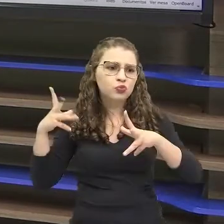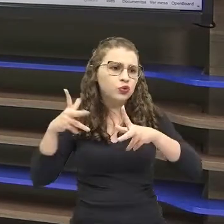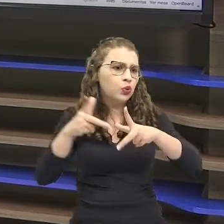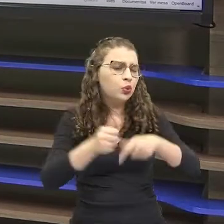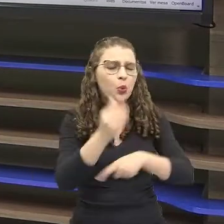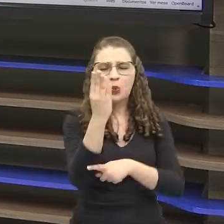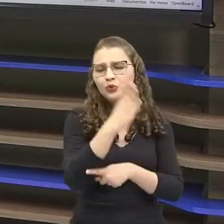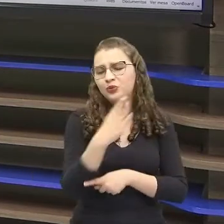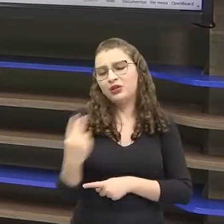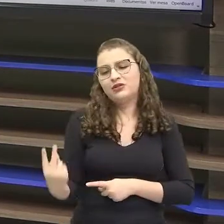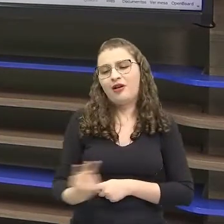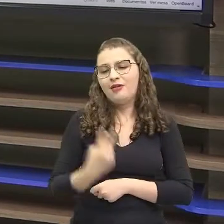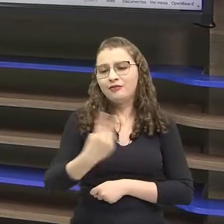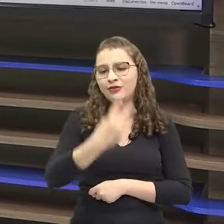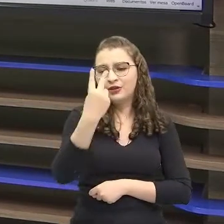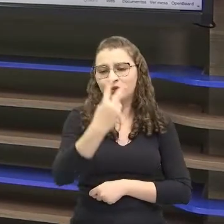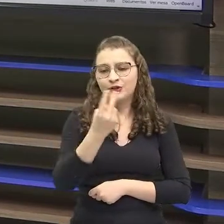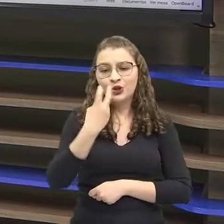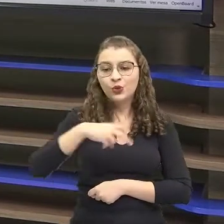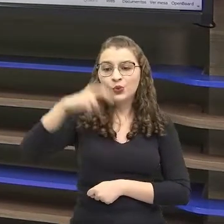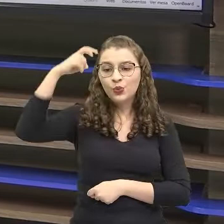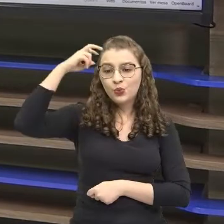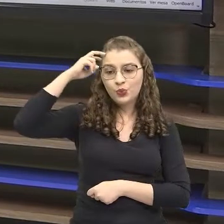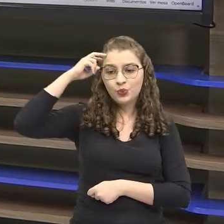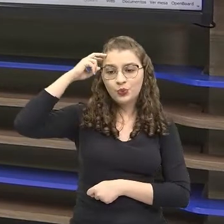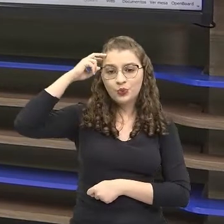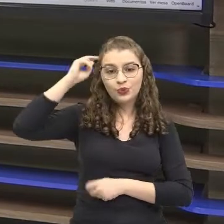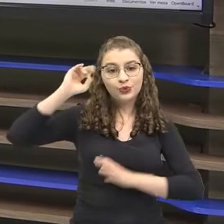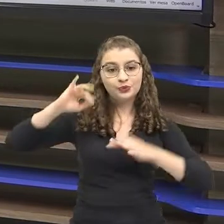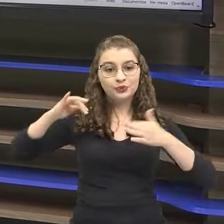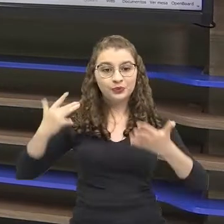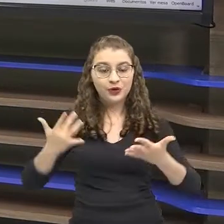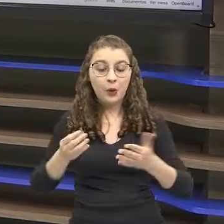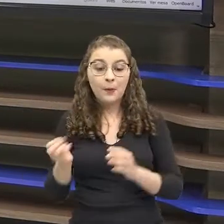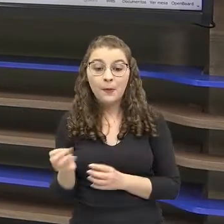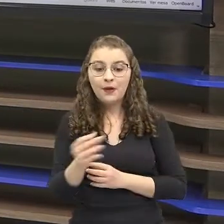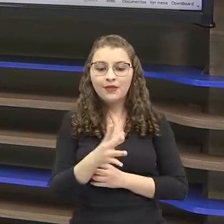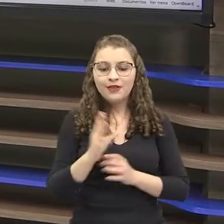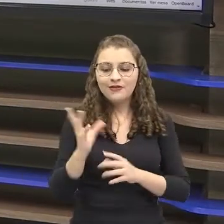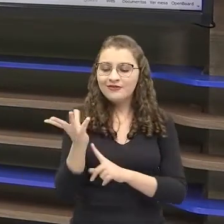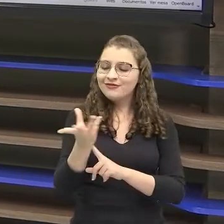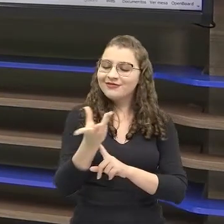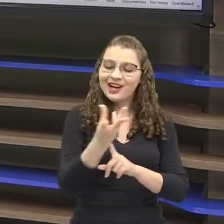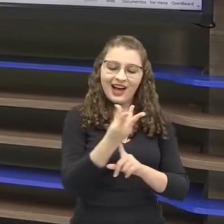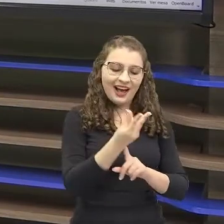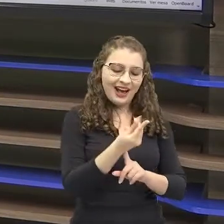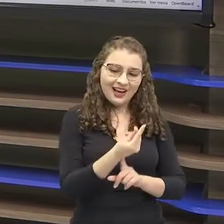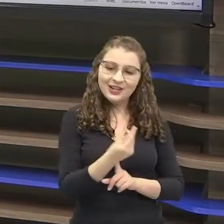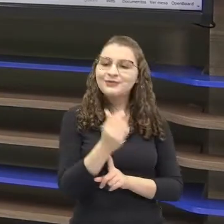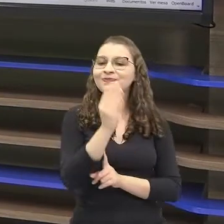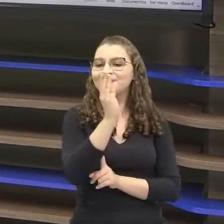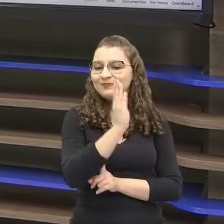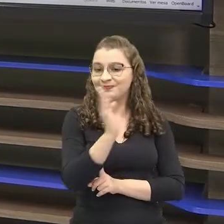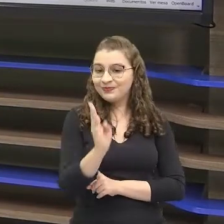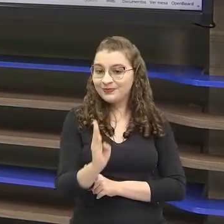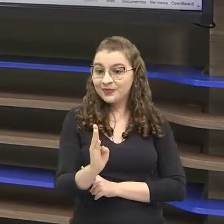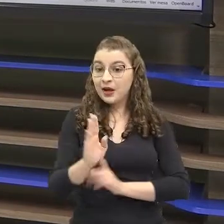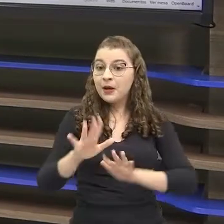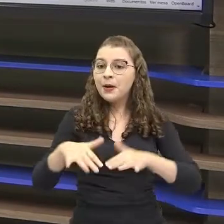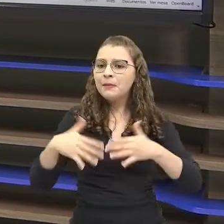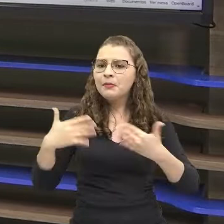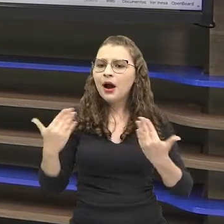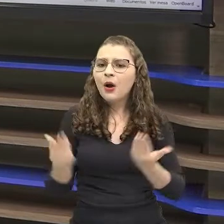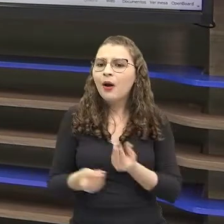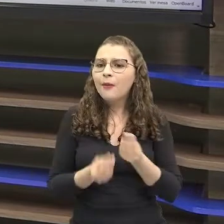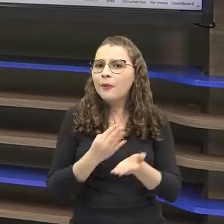todo, valorizando toda a cultura, fazendo assim uma nova arte puramente brasileira. Para isso ocorrer, houve o marco